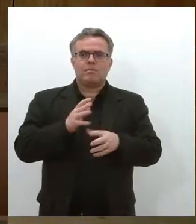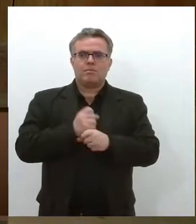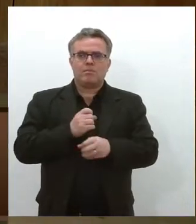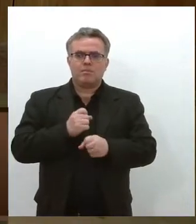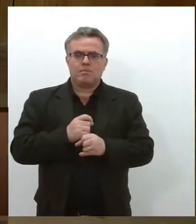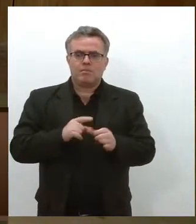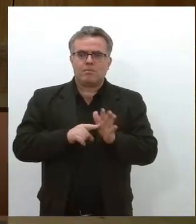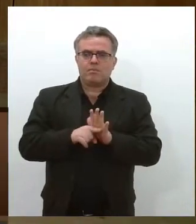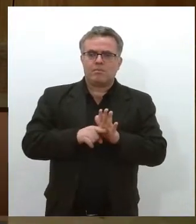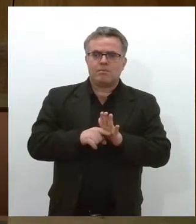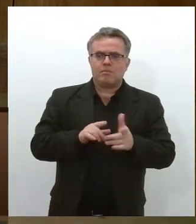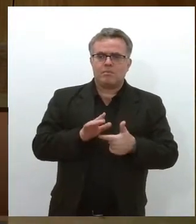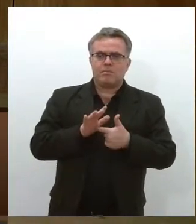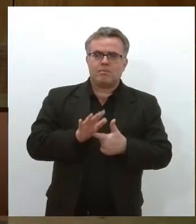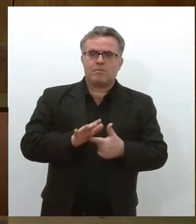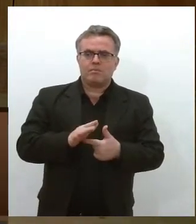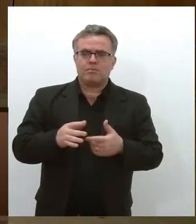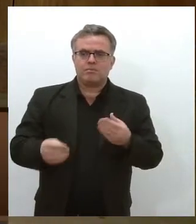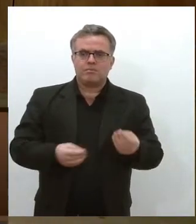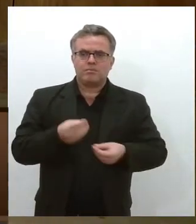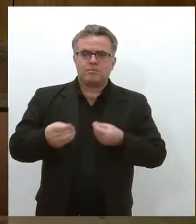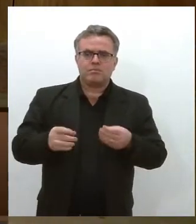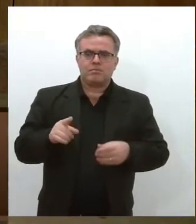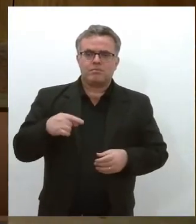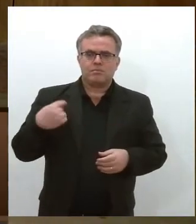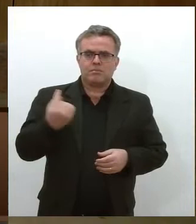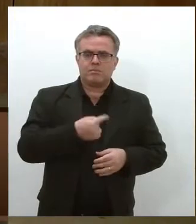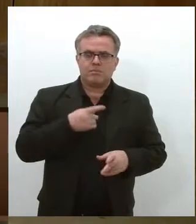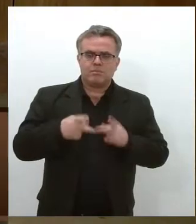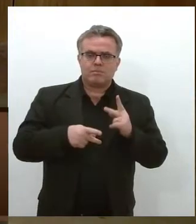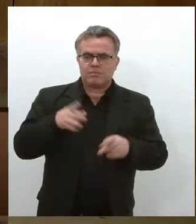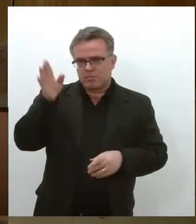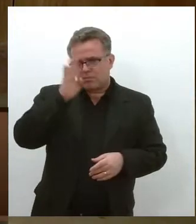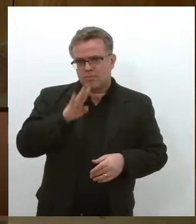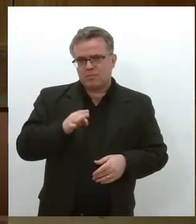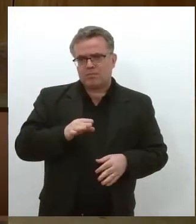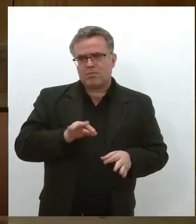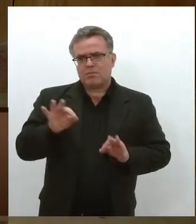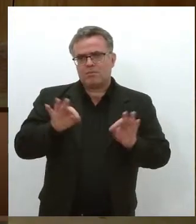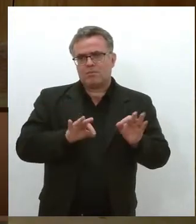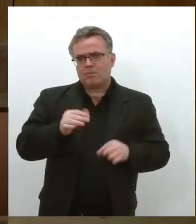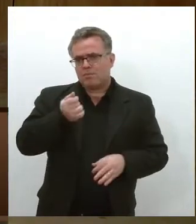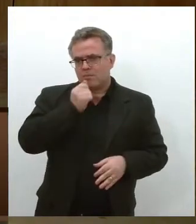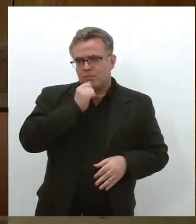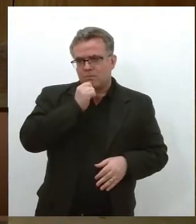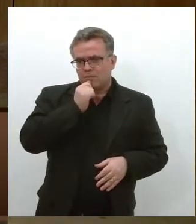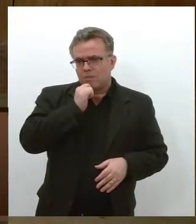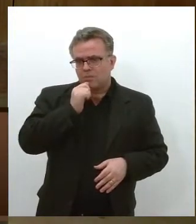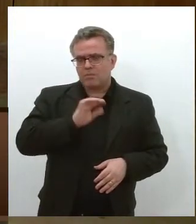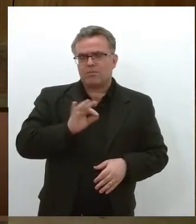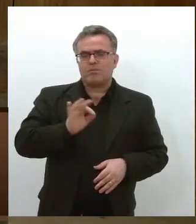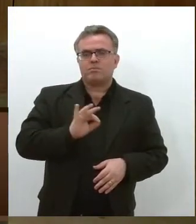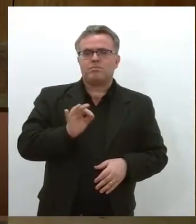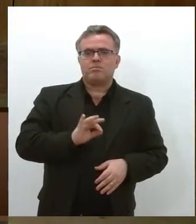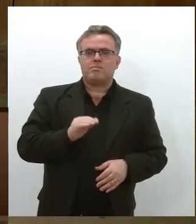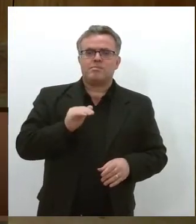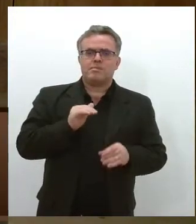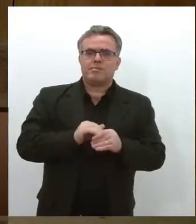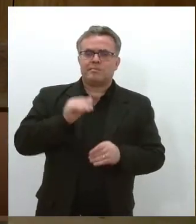quanto talvez também nós brasileiros nós não estamos preparados para votar em